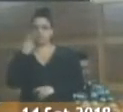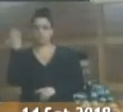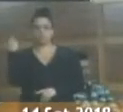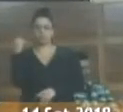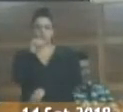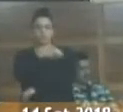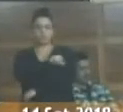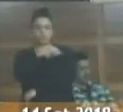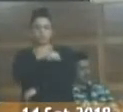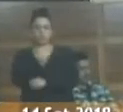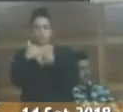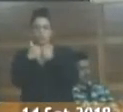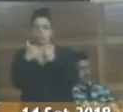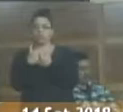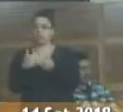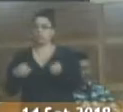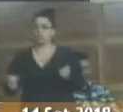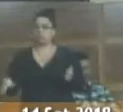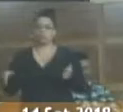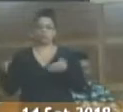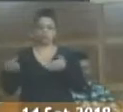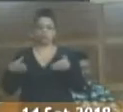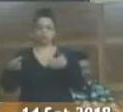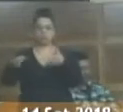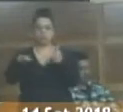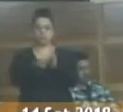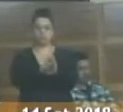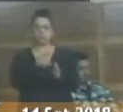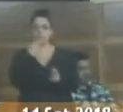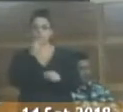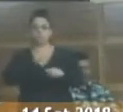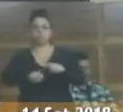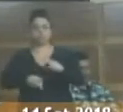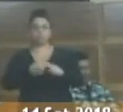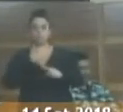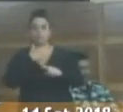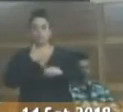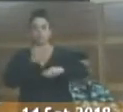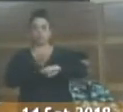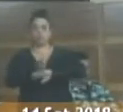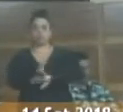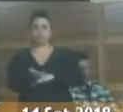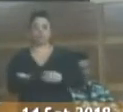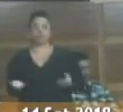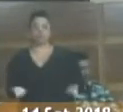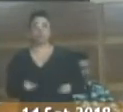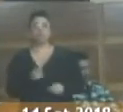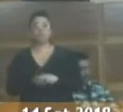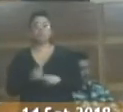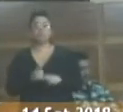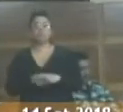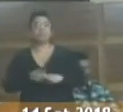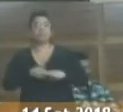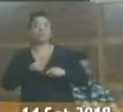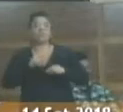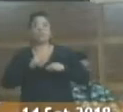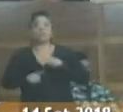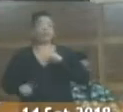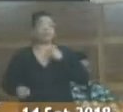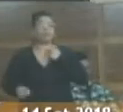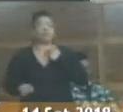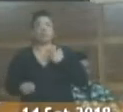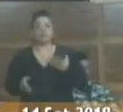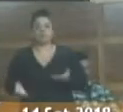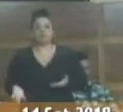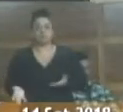aldeia, e chegando aqui em Angra não barrou esse ônibus para que não soubesse essa. Não sei de